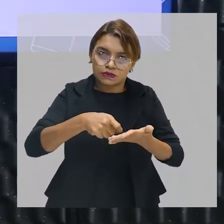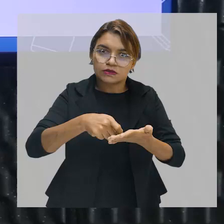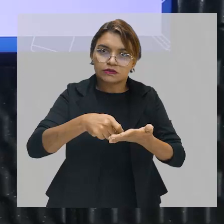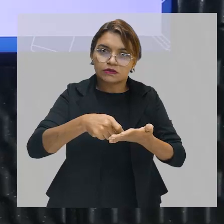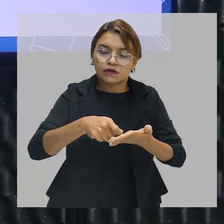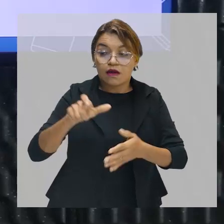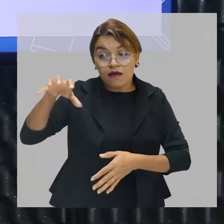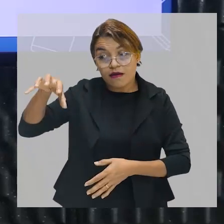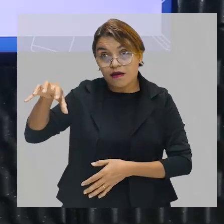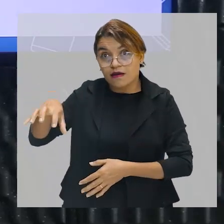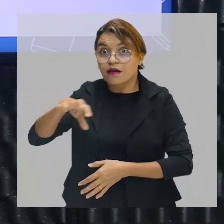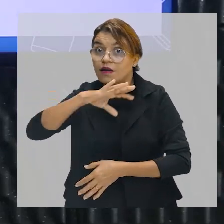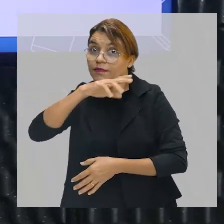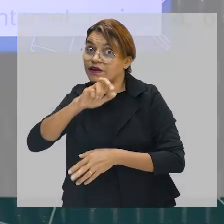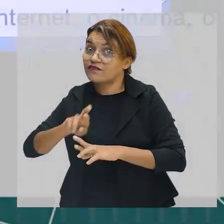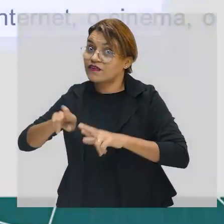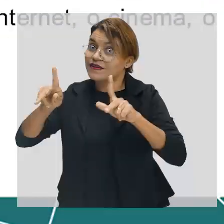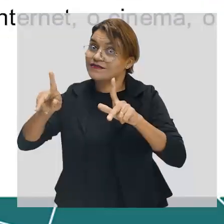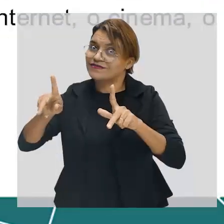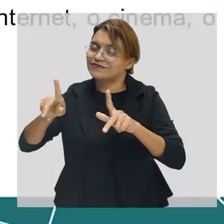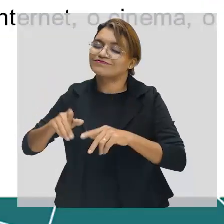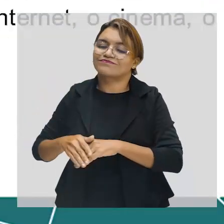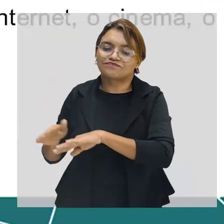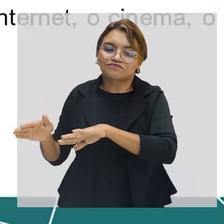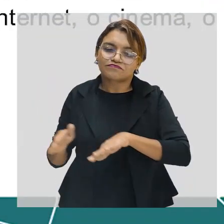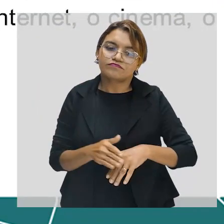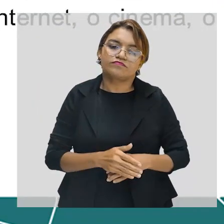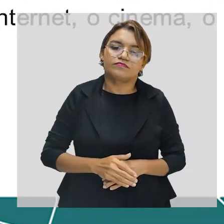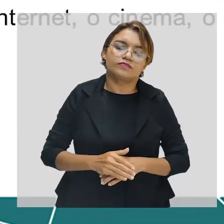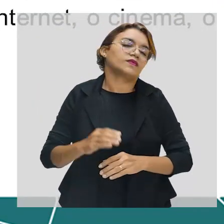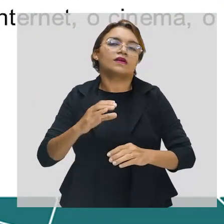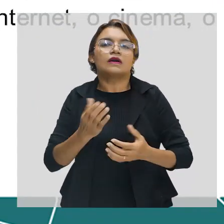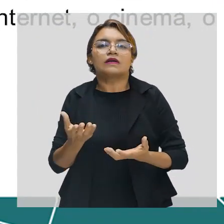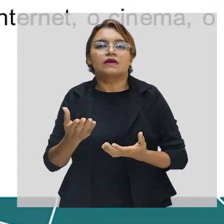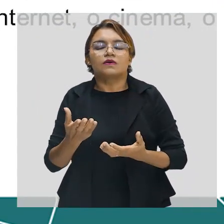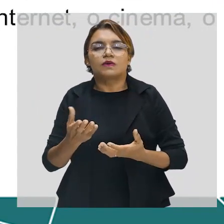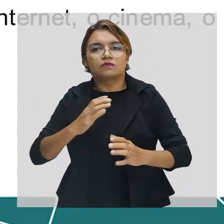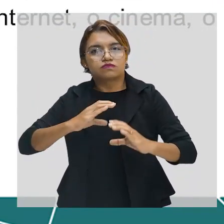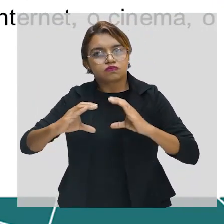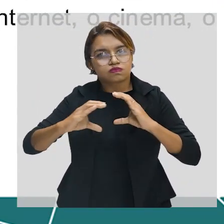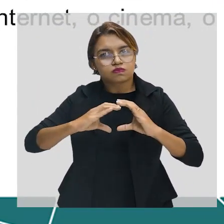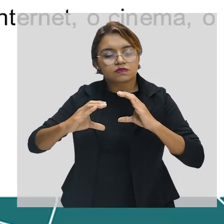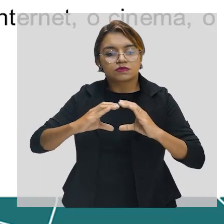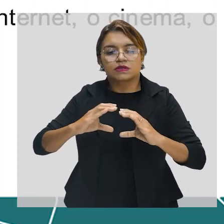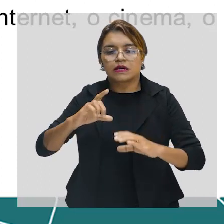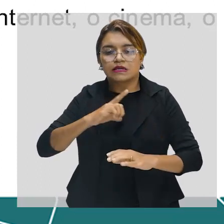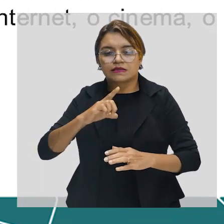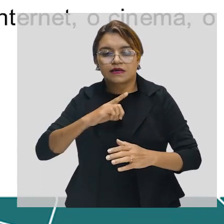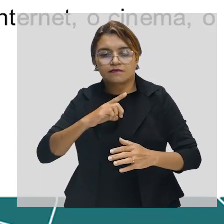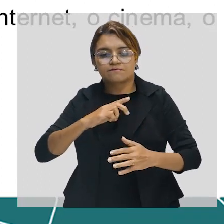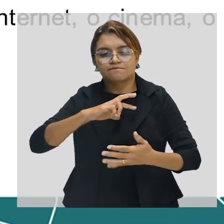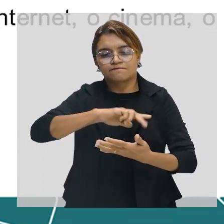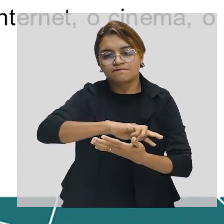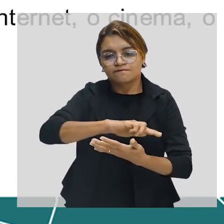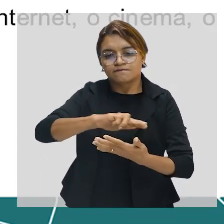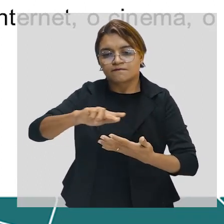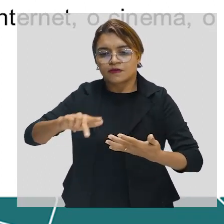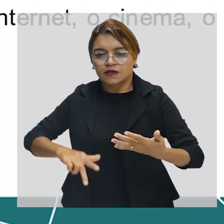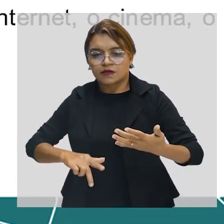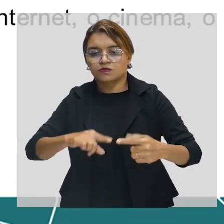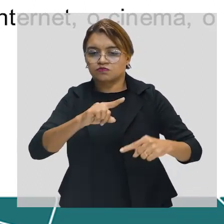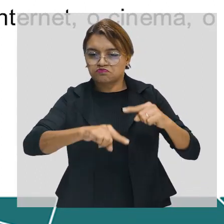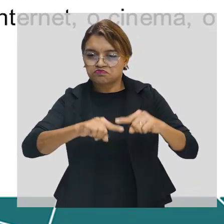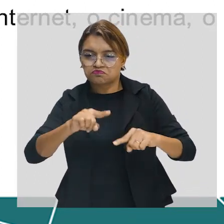animais. Os meios de comunicação representam um conjunto de veículos destinados à